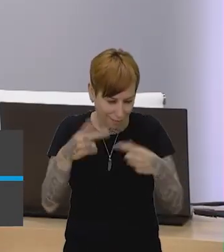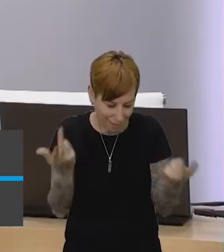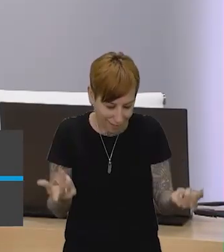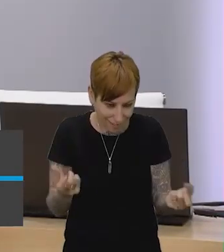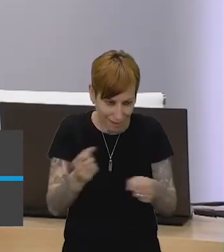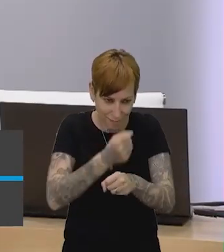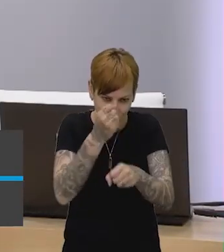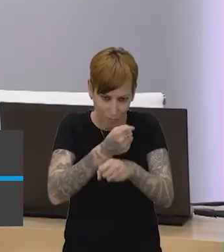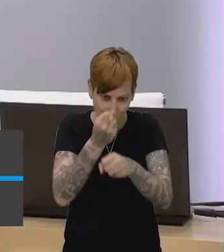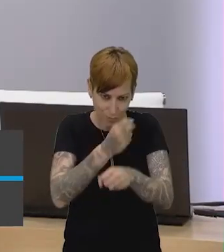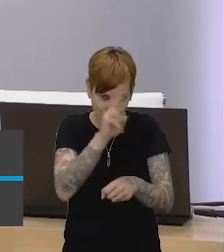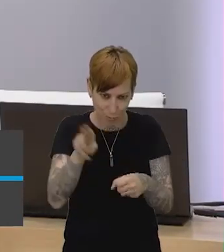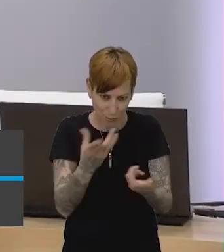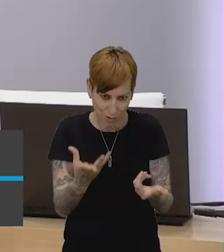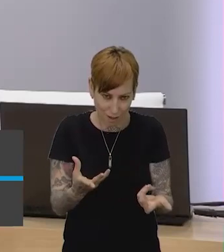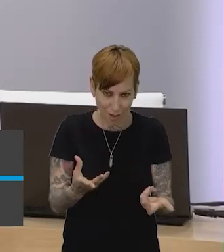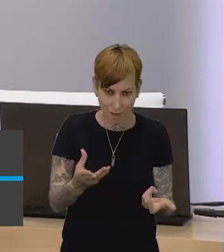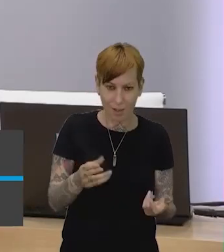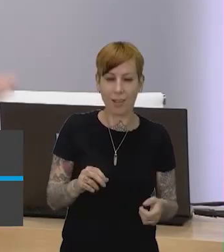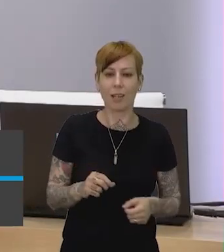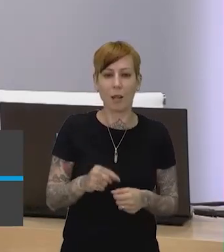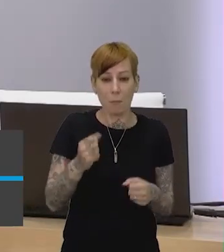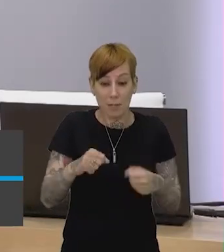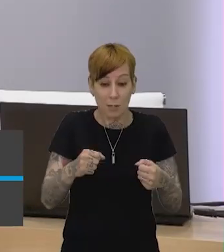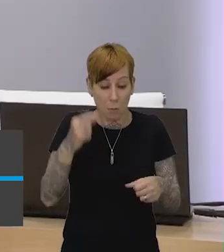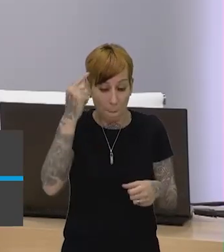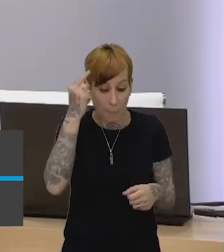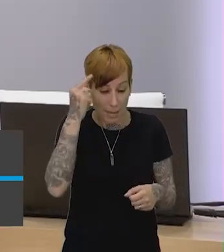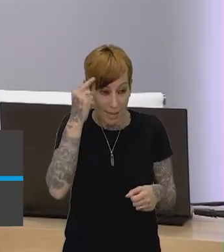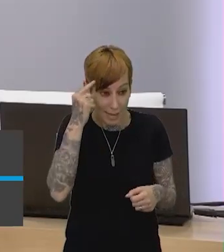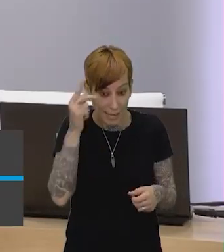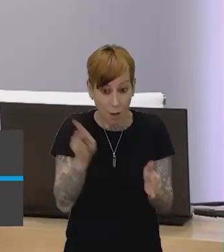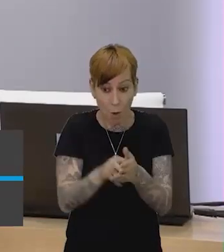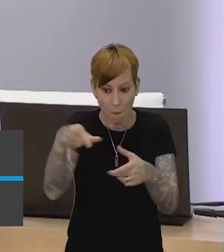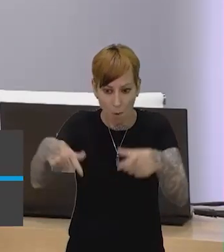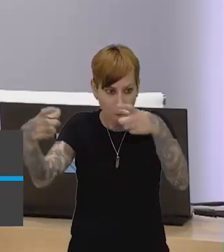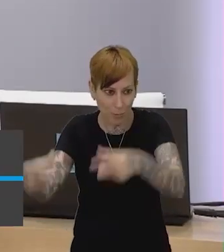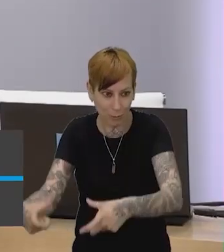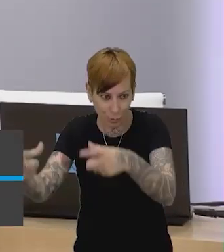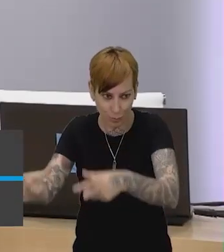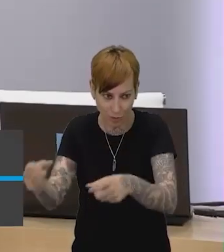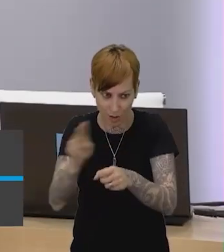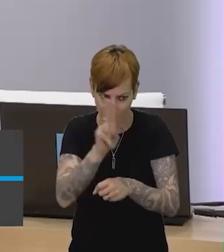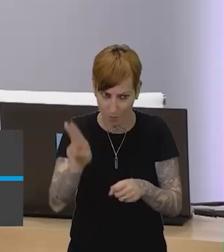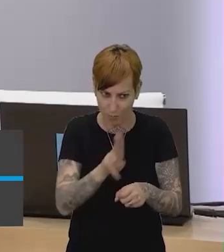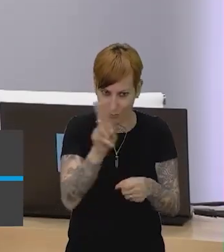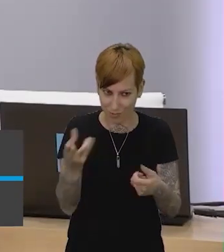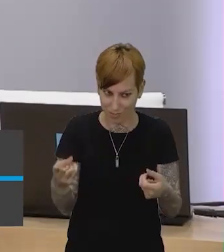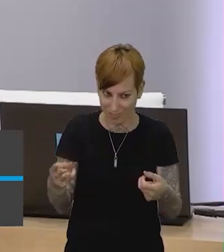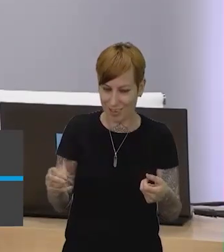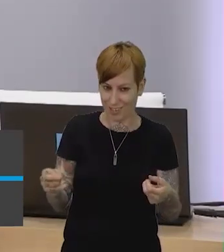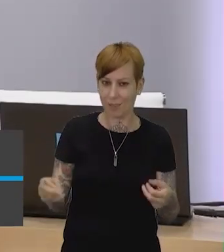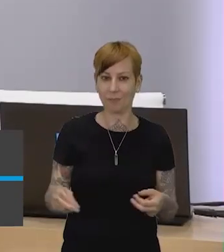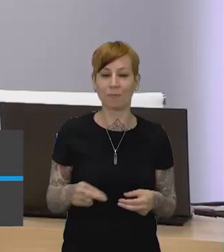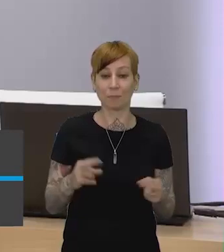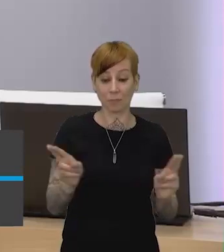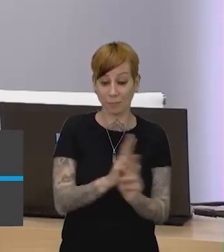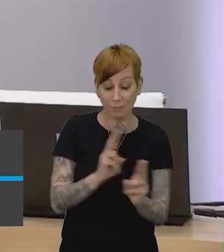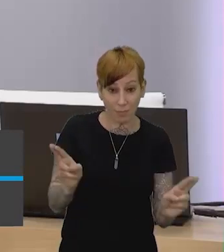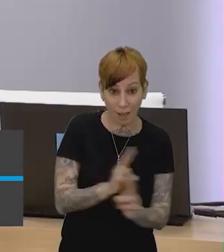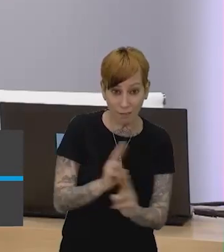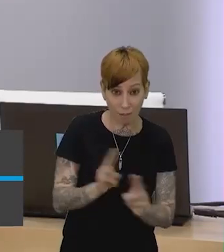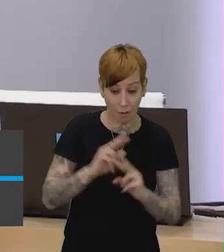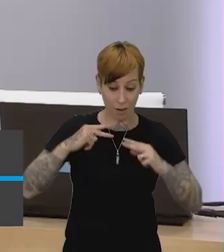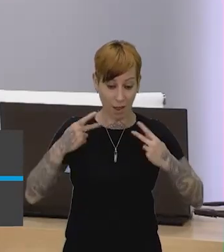bambu que eu vou ter que ir para a China buscar. Então, eu tenho que trabalhar com o que eu tenho aqui, que é justamente essa relação entre, né, a pessoa,